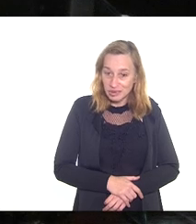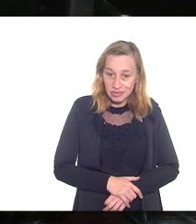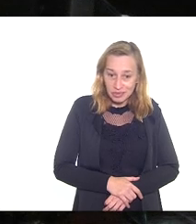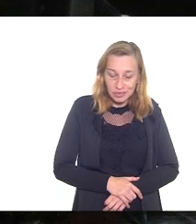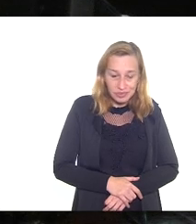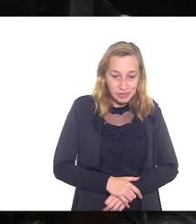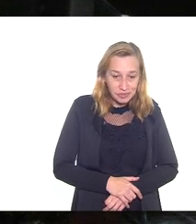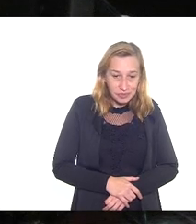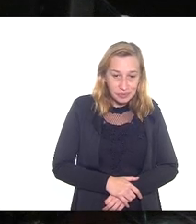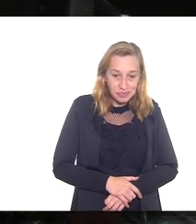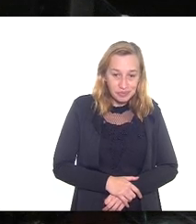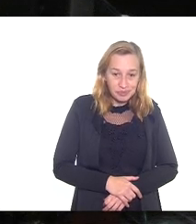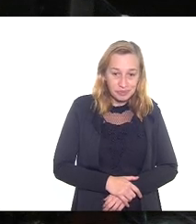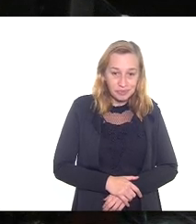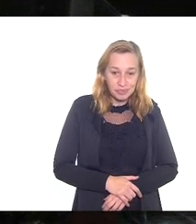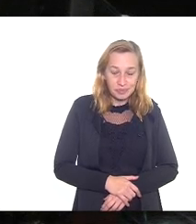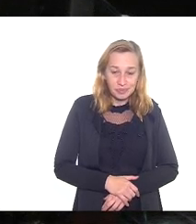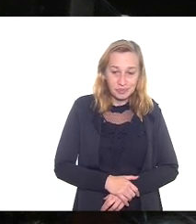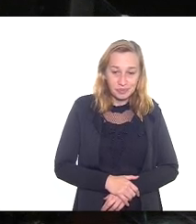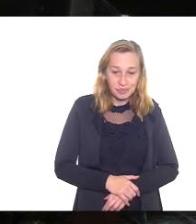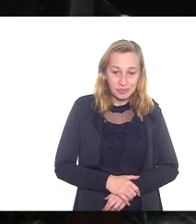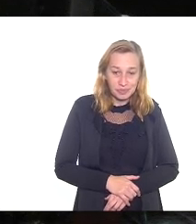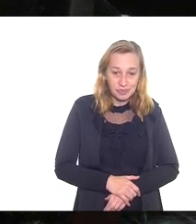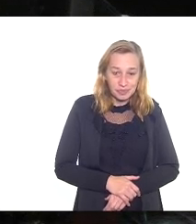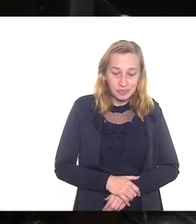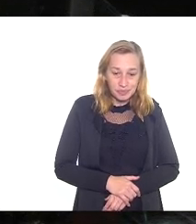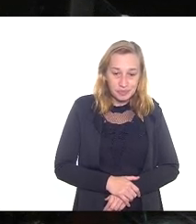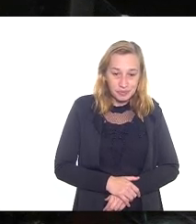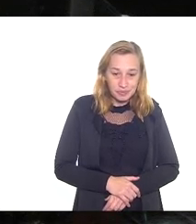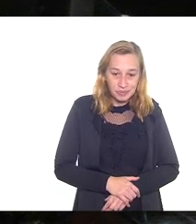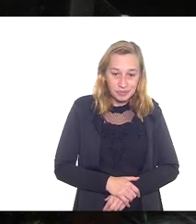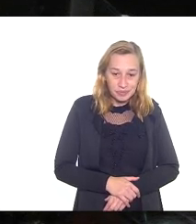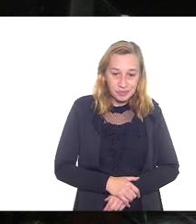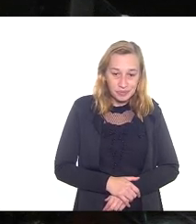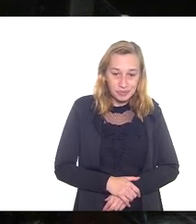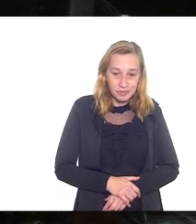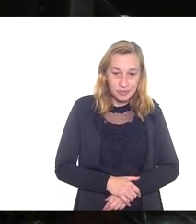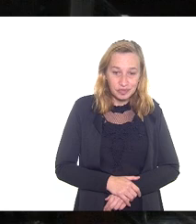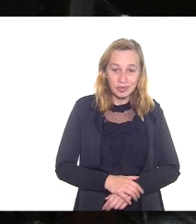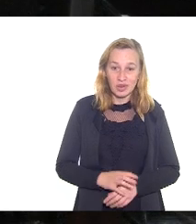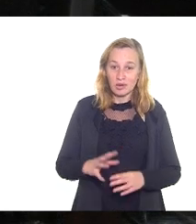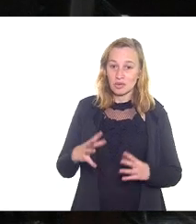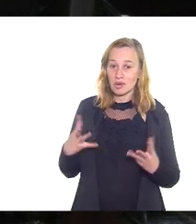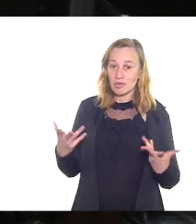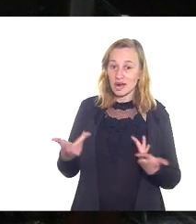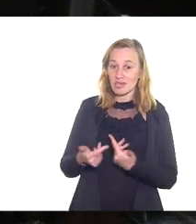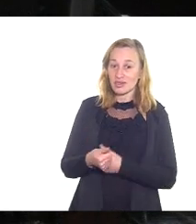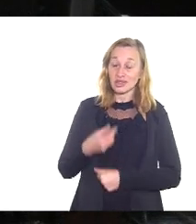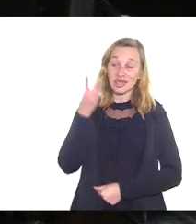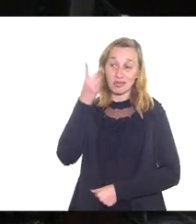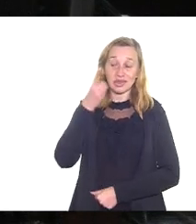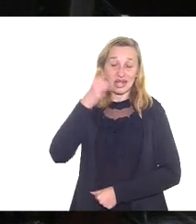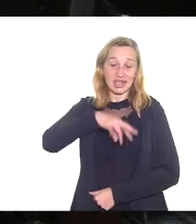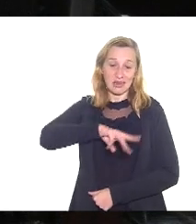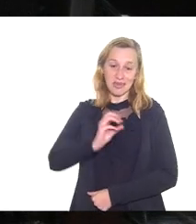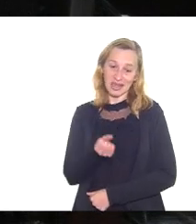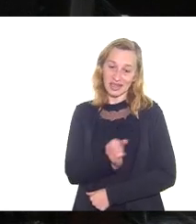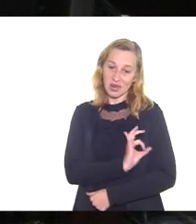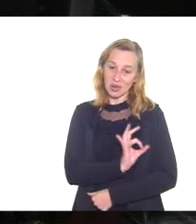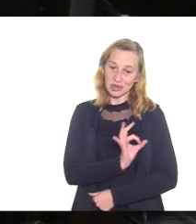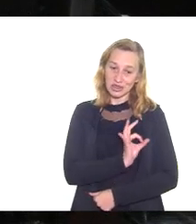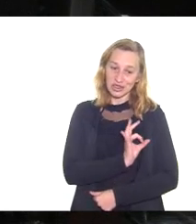excelências vão ficar com a figura magnífica da deputada Marta Rocha.